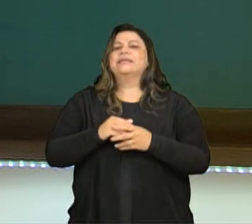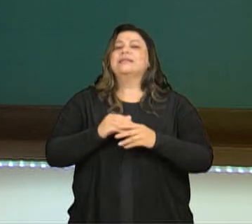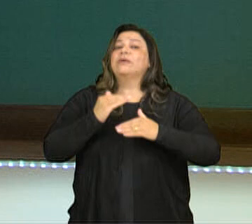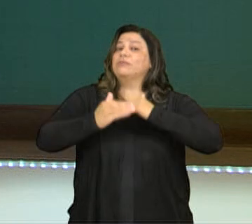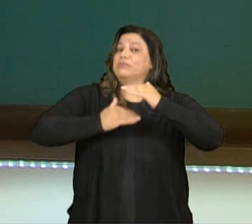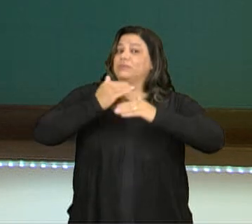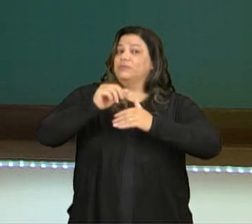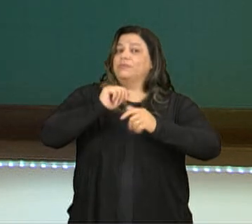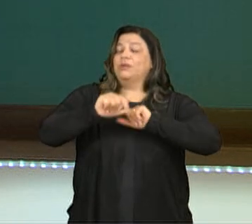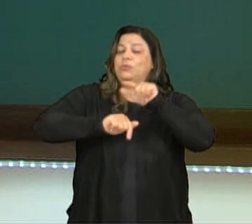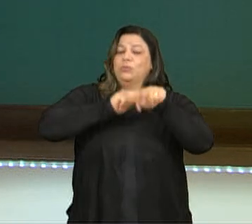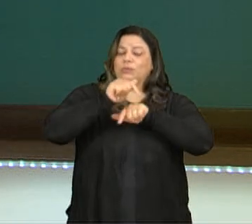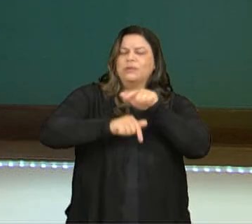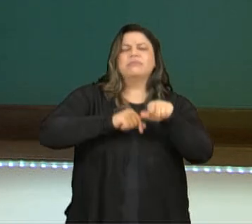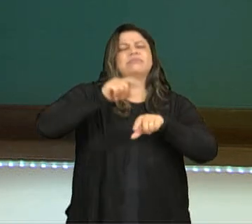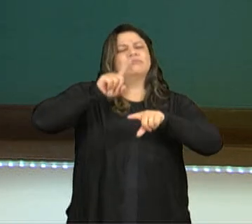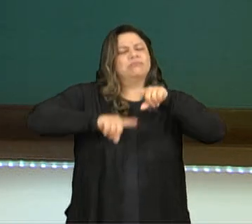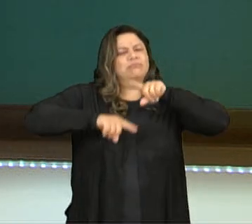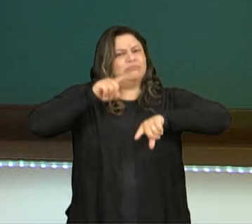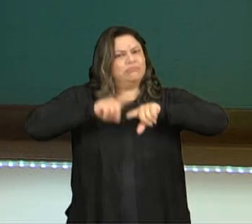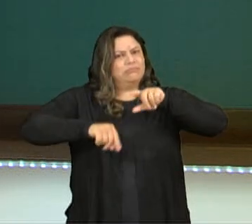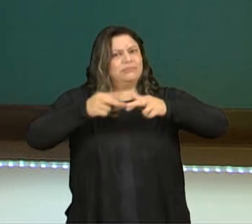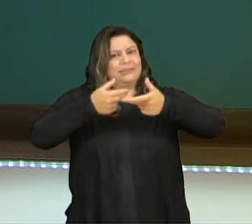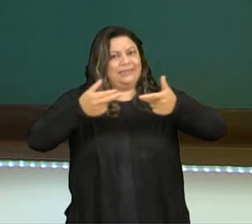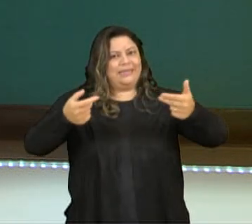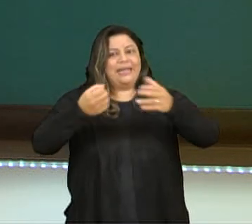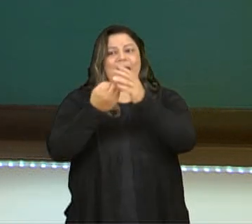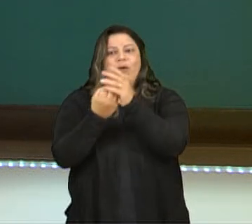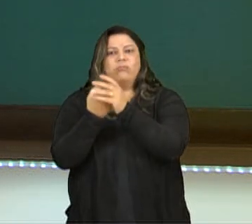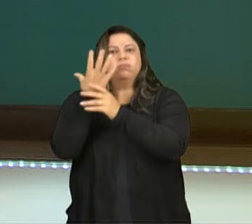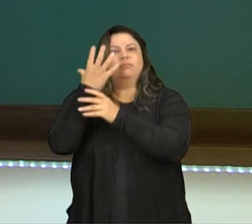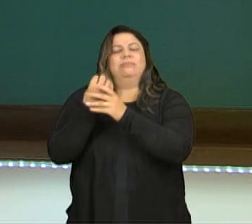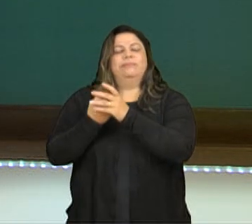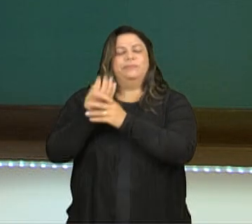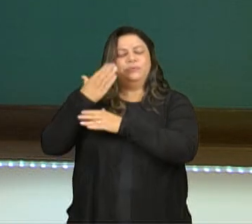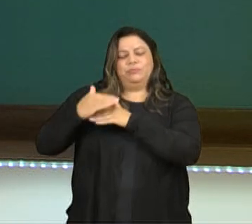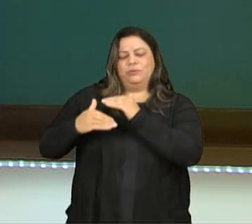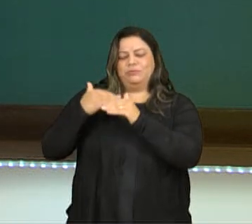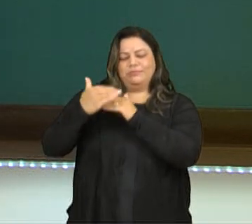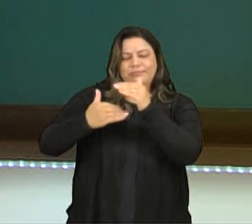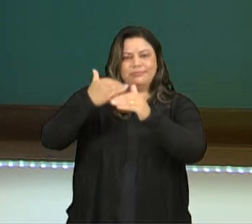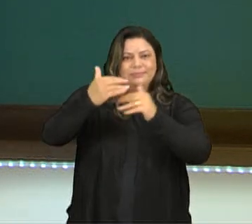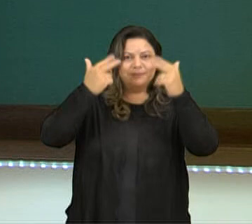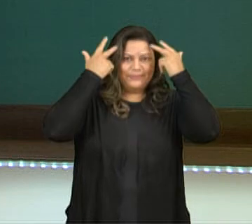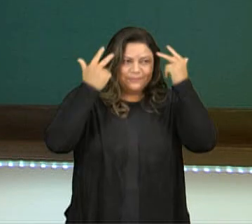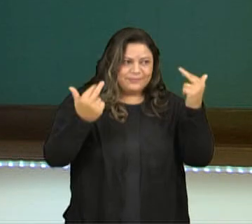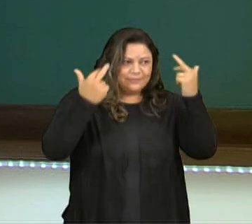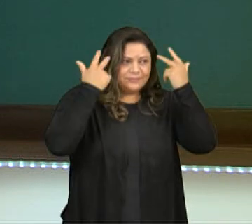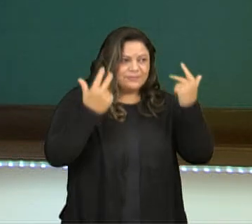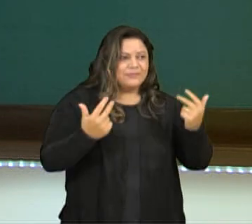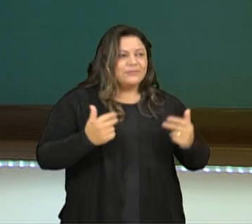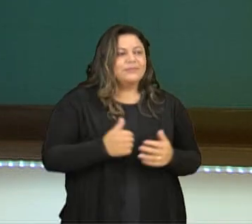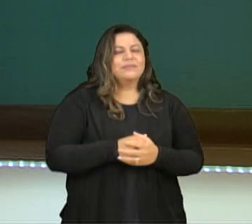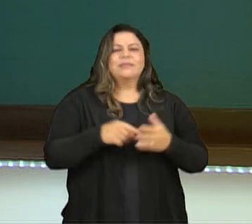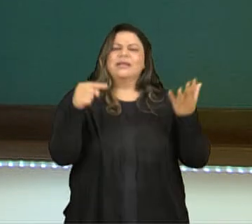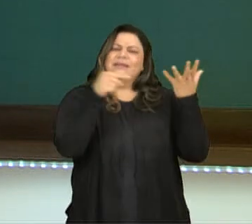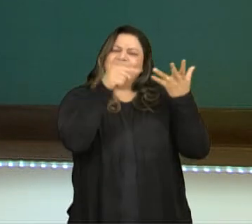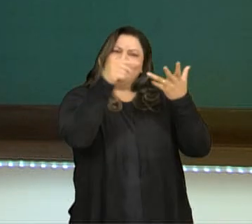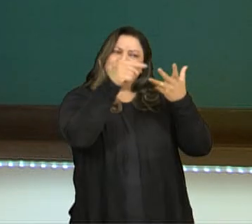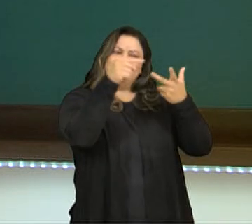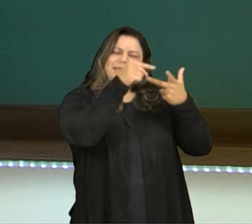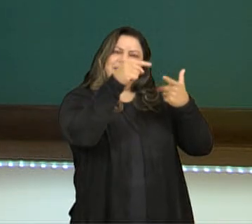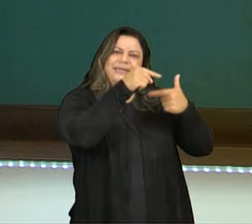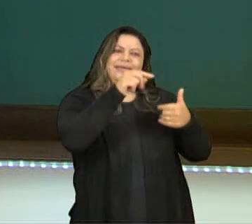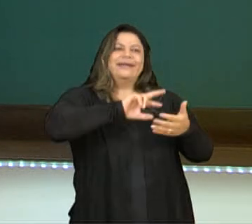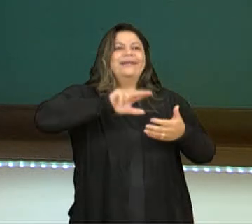atividades. Então, ela é matéria-prima, ela é uma fonte ali de recurso natural. Então, temos ali uma lista para a gente